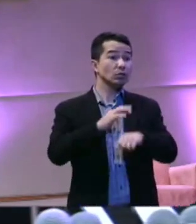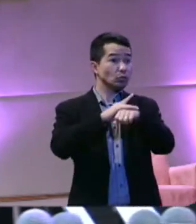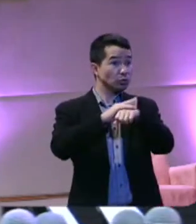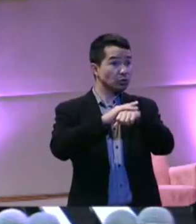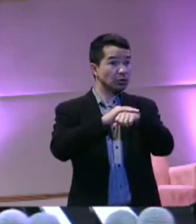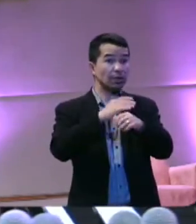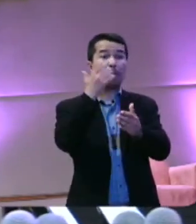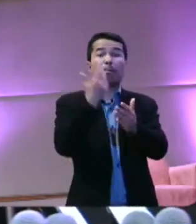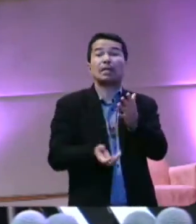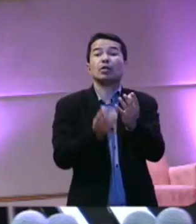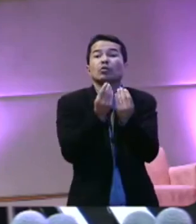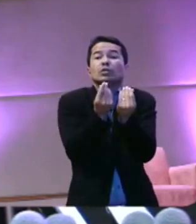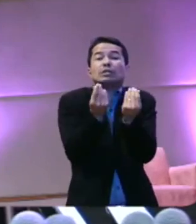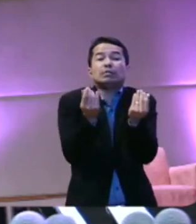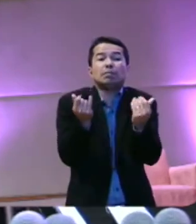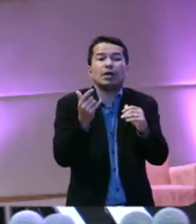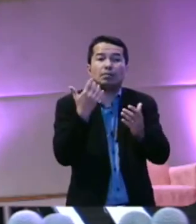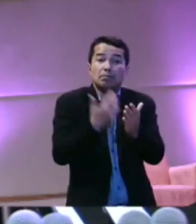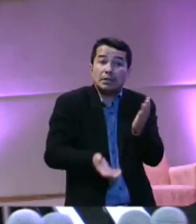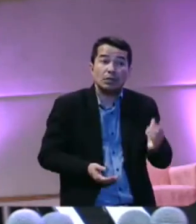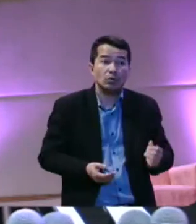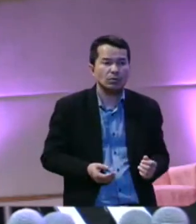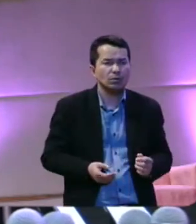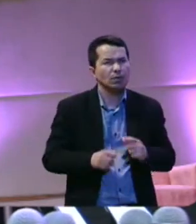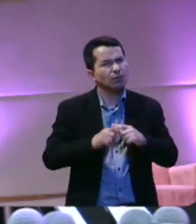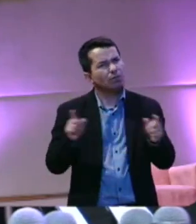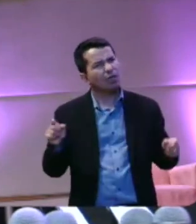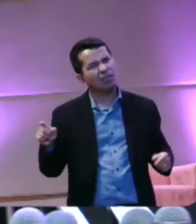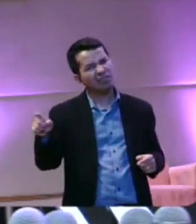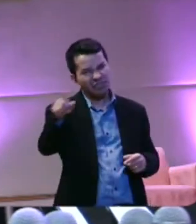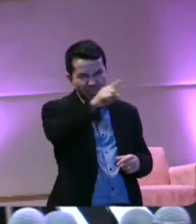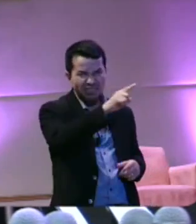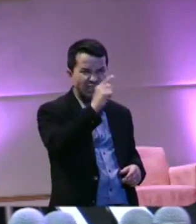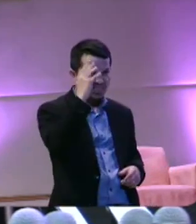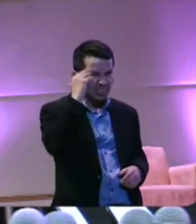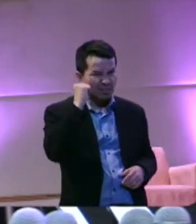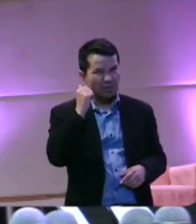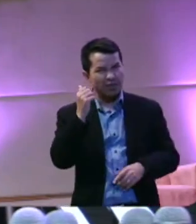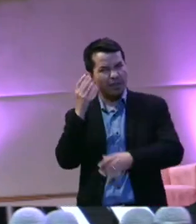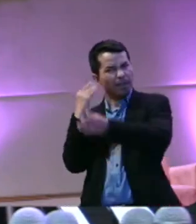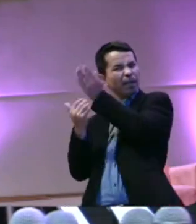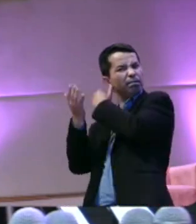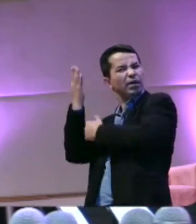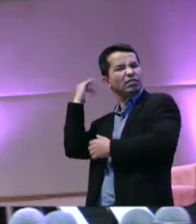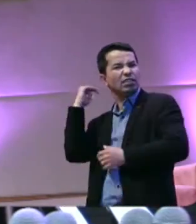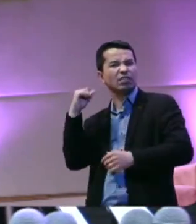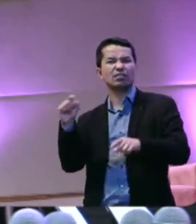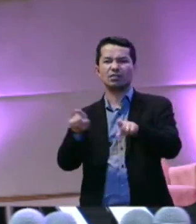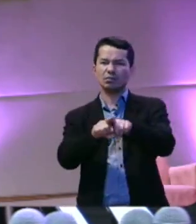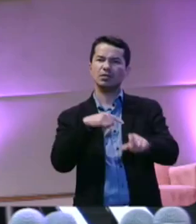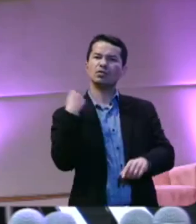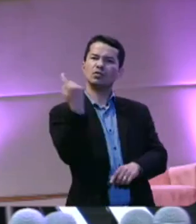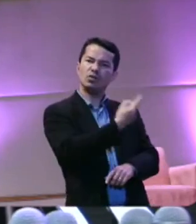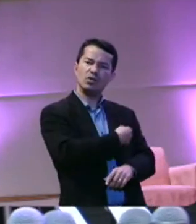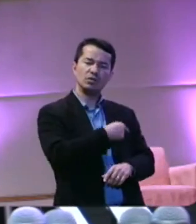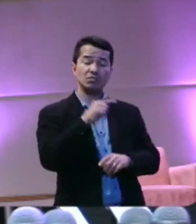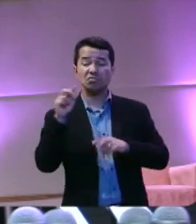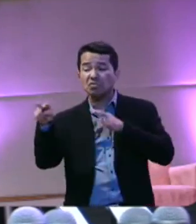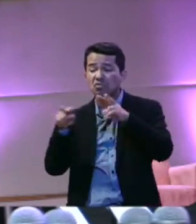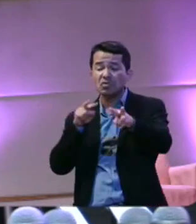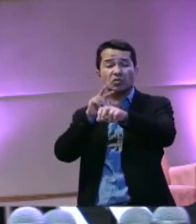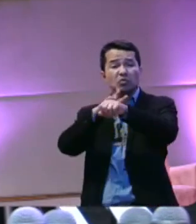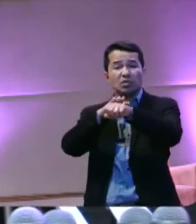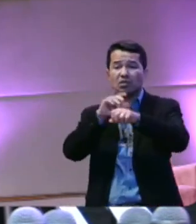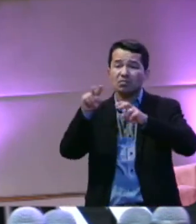tantas situações que quando vinha mais uma tragédia, a impressão que dava é que a gente já nem se assustava tanto, porque tinha sido